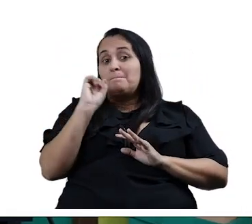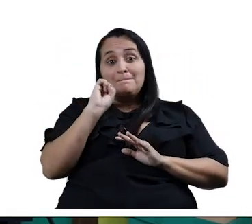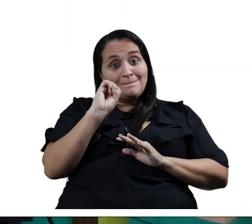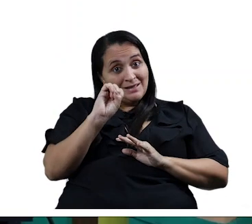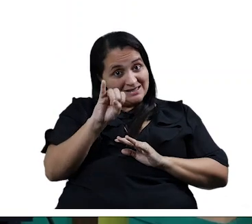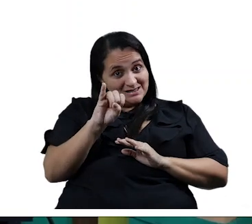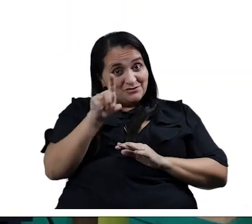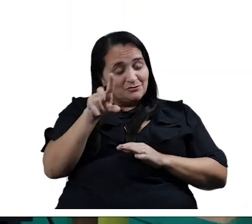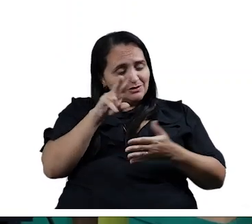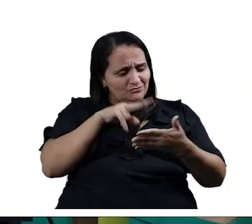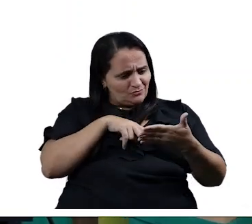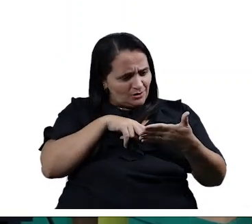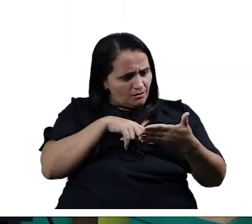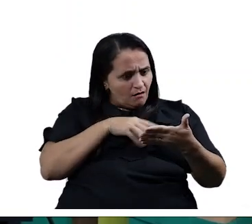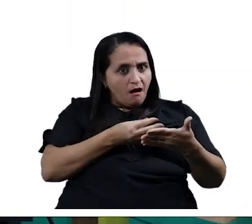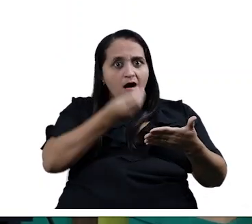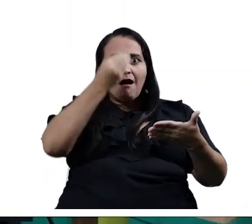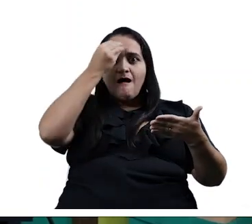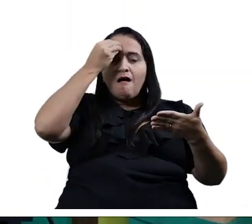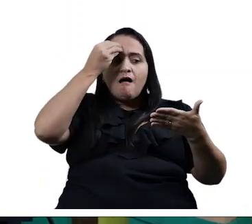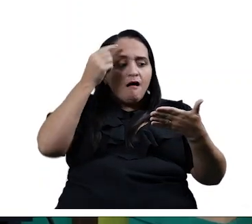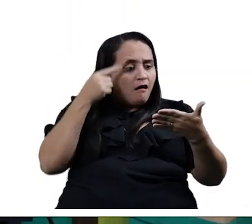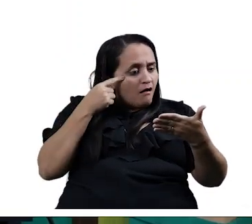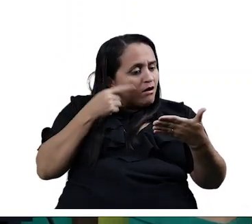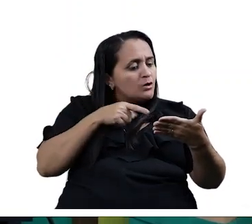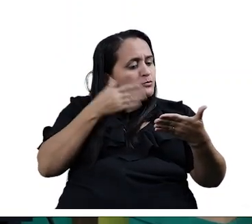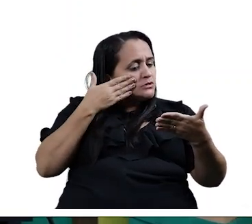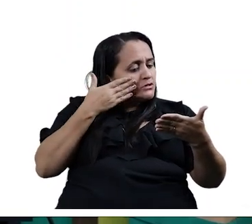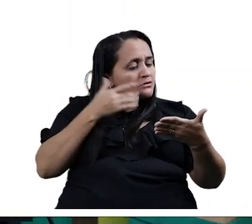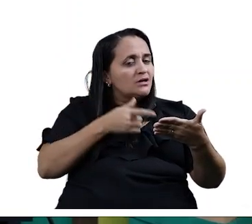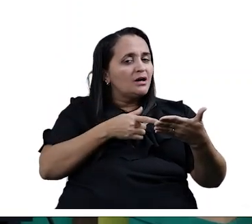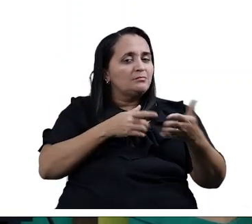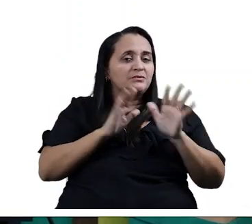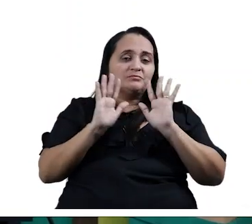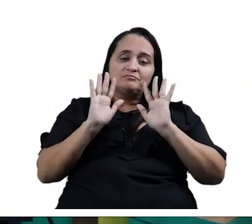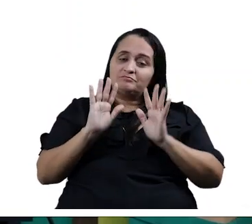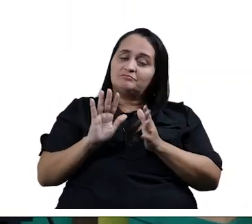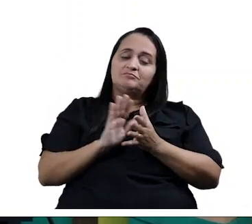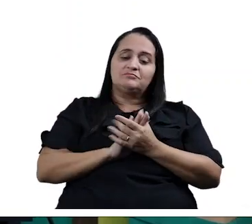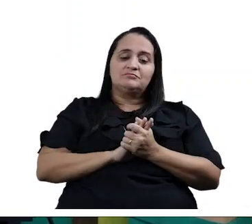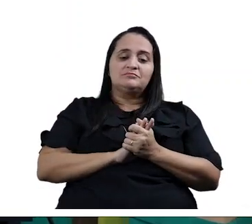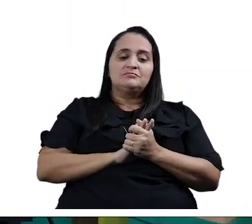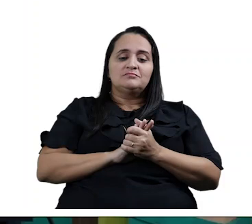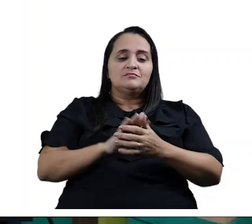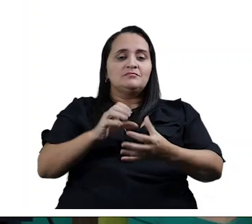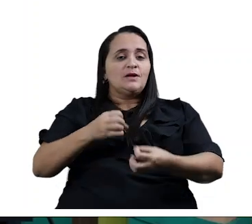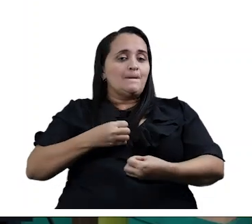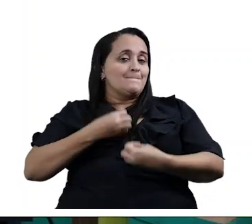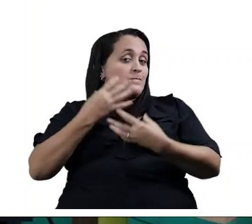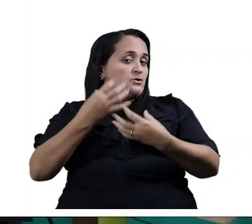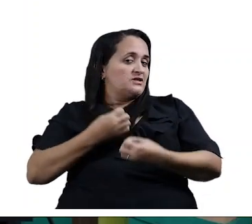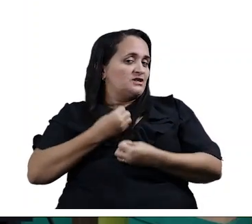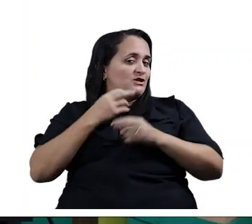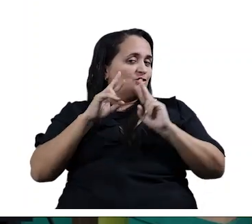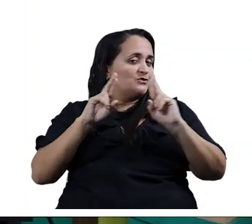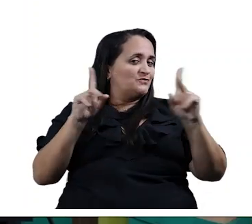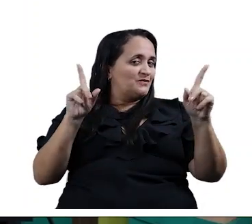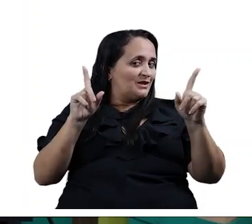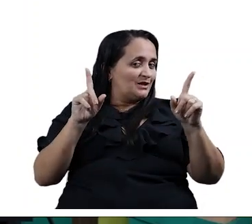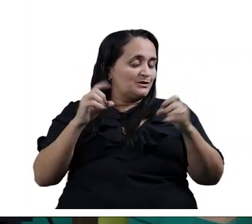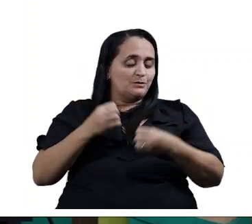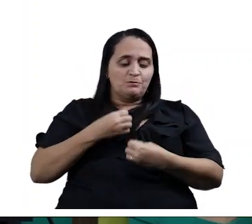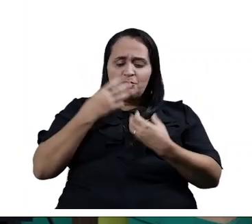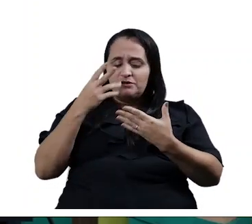Já a poesia, você vai ler uma poesia, você vai escutar uma poesia e você vai ficar